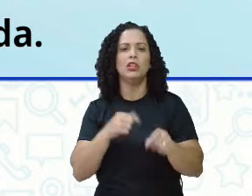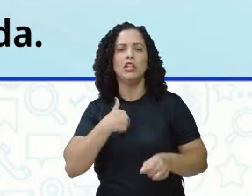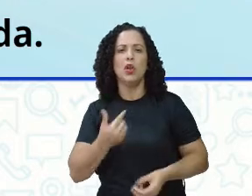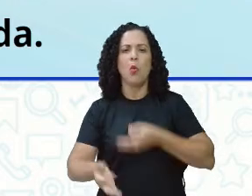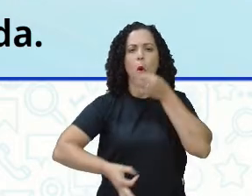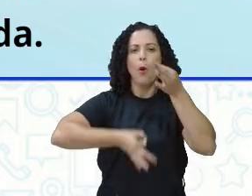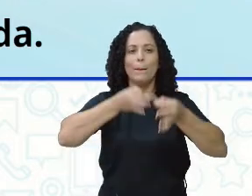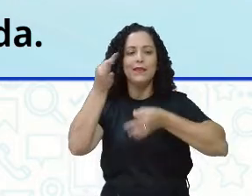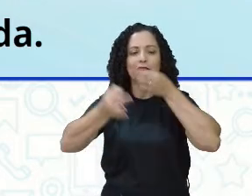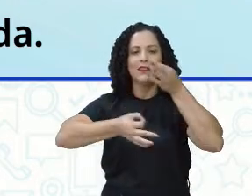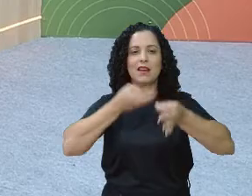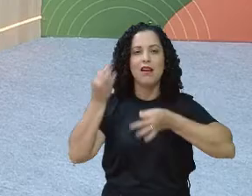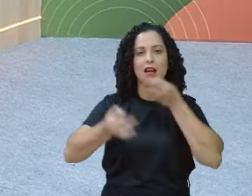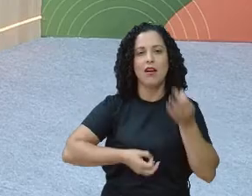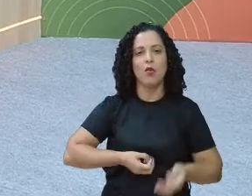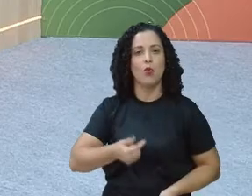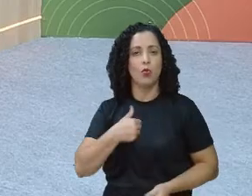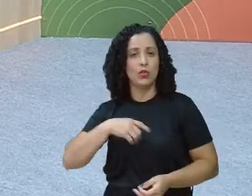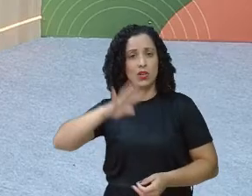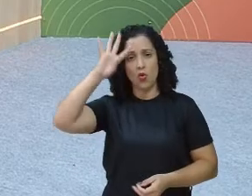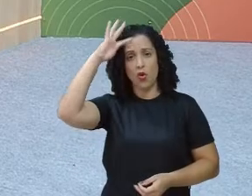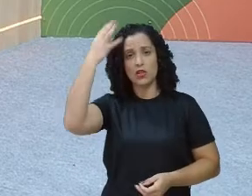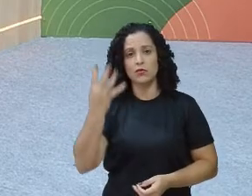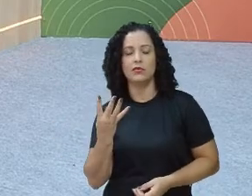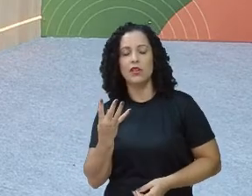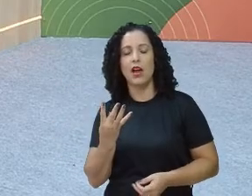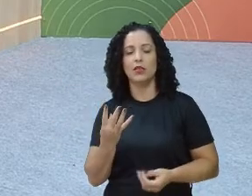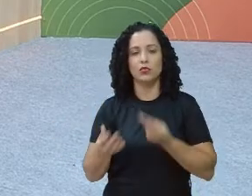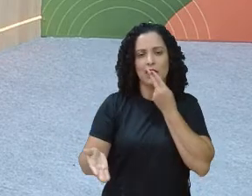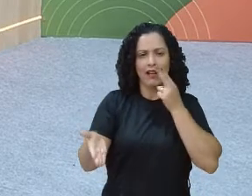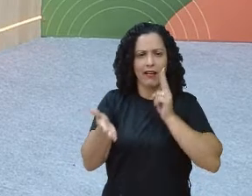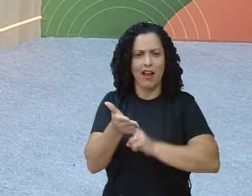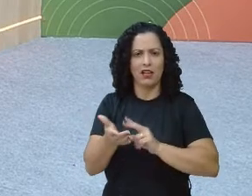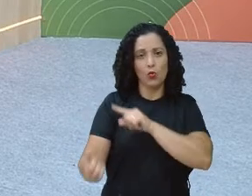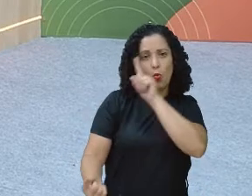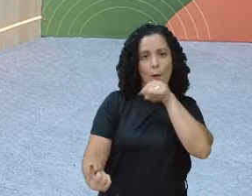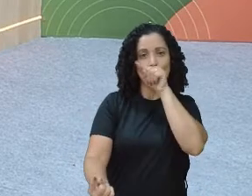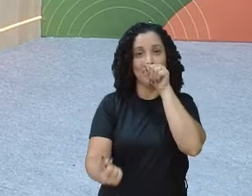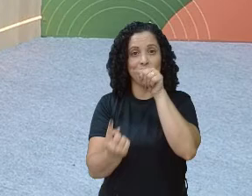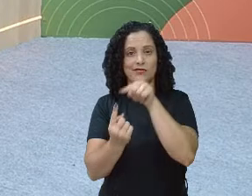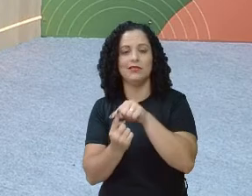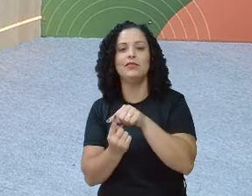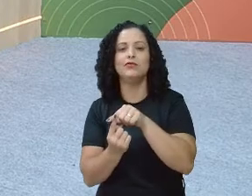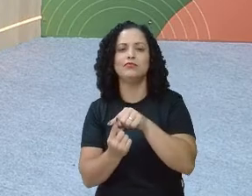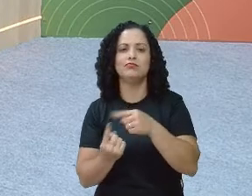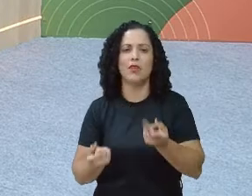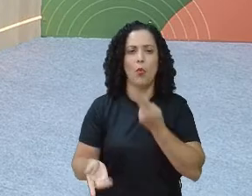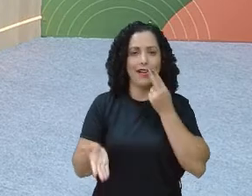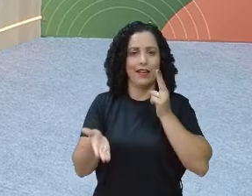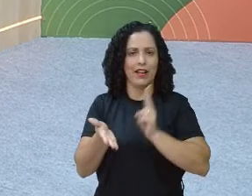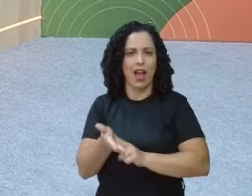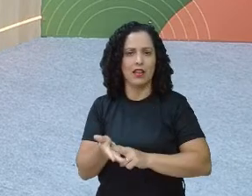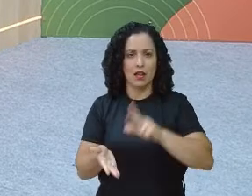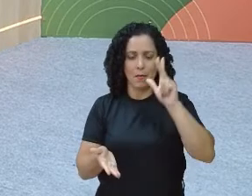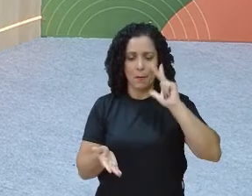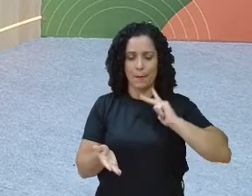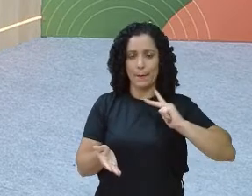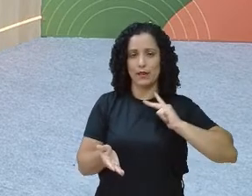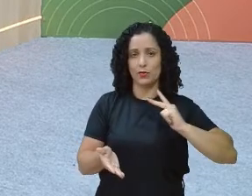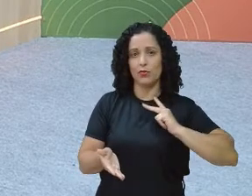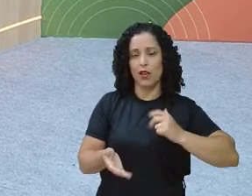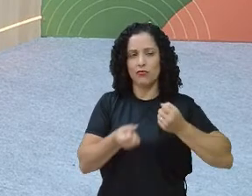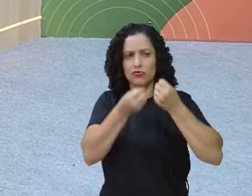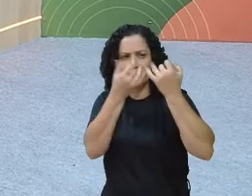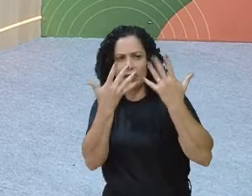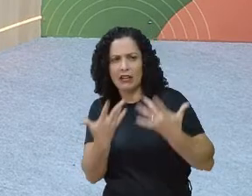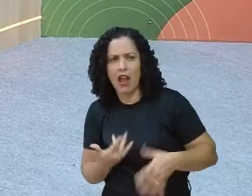argumentos, o que eu quero obter com essa carta, né? Qual é o meu objetivo com ela. Se é uma carta de cunho pessoal, eu vou narrar alguma